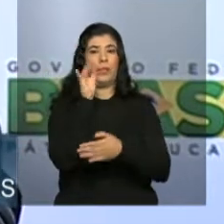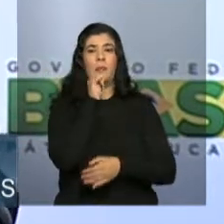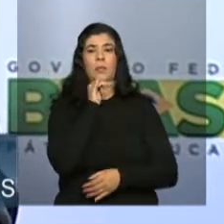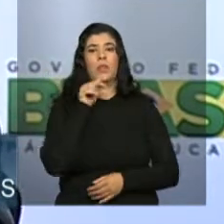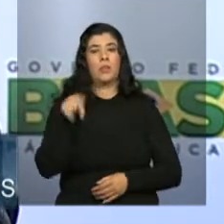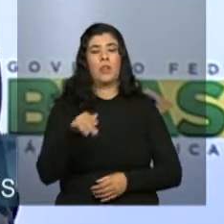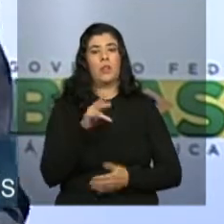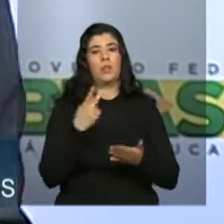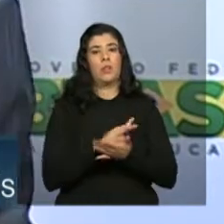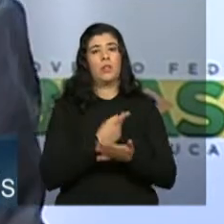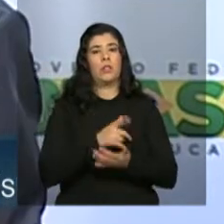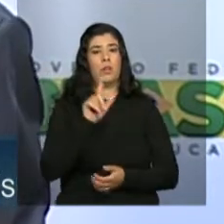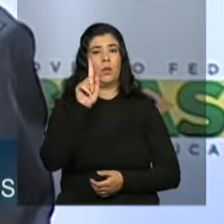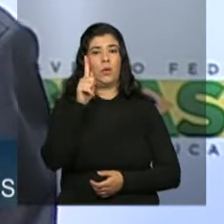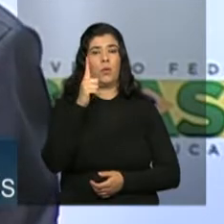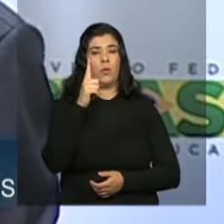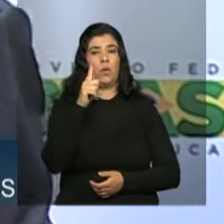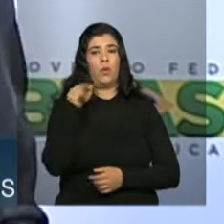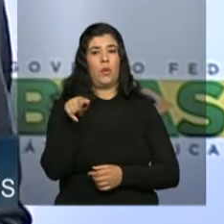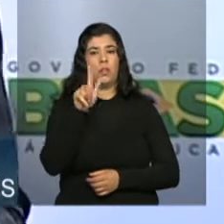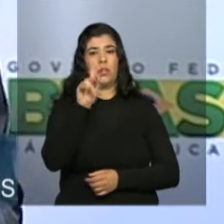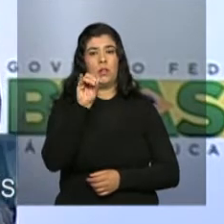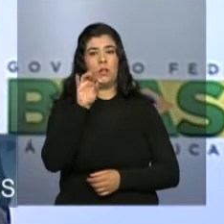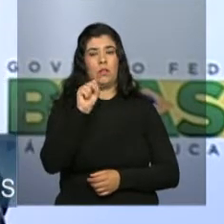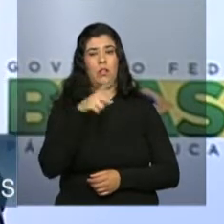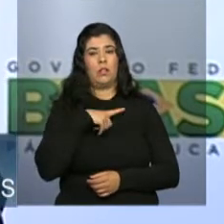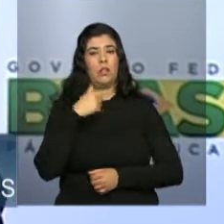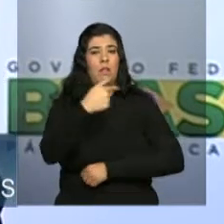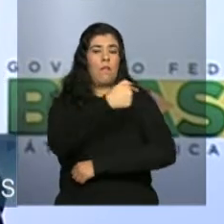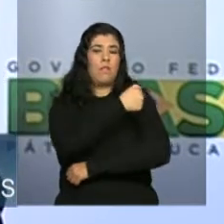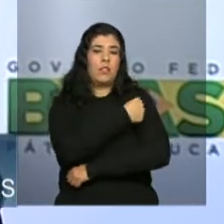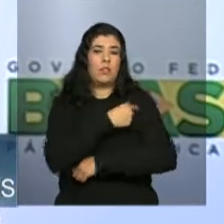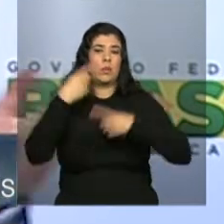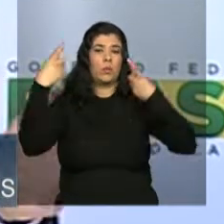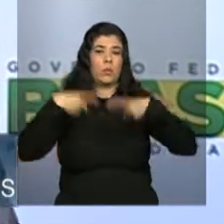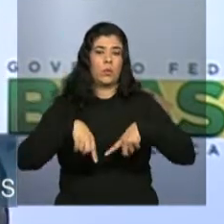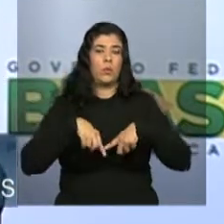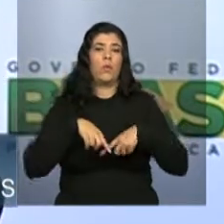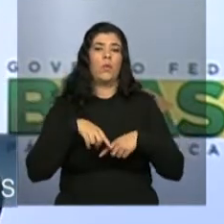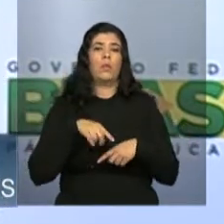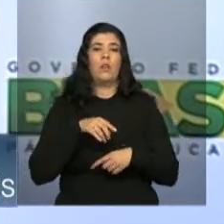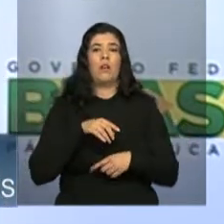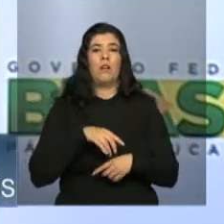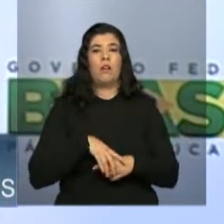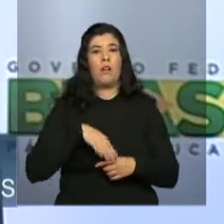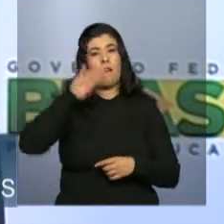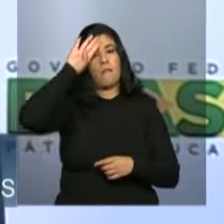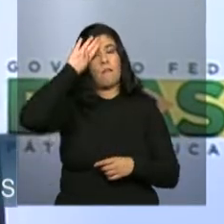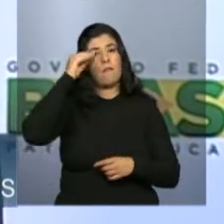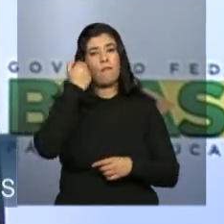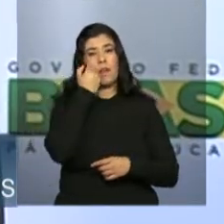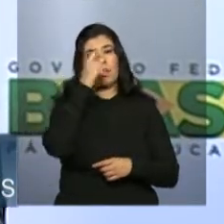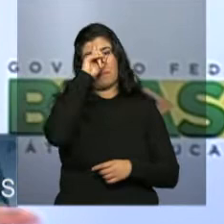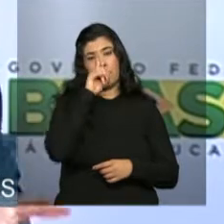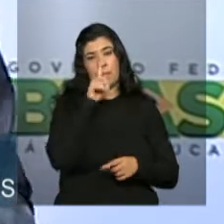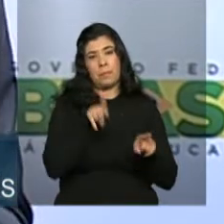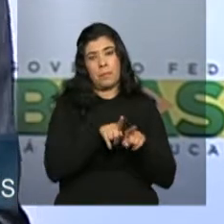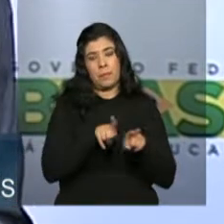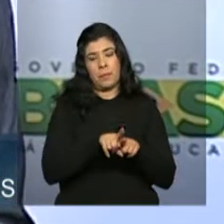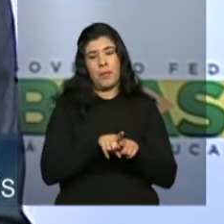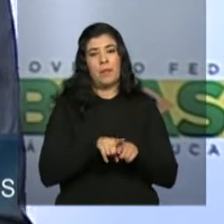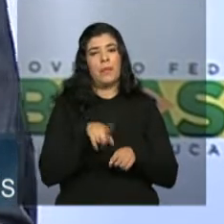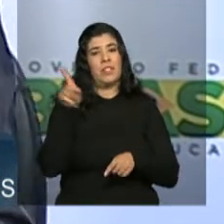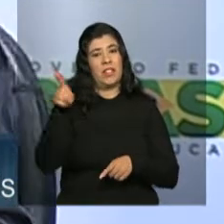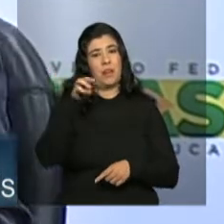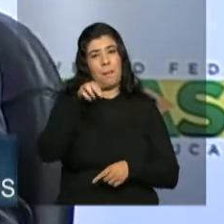de Goiás Sem dúvida nenhuma melhor prevenção é a vacinação contra febre amarela para que eles porque aí no caso específico da fé no sistema vacina no